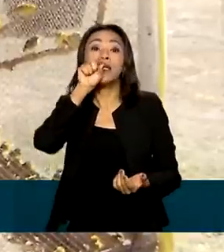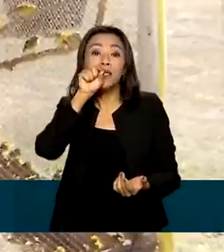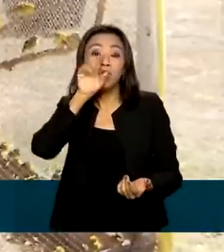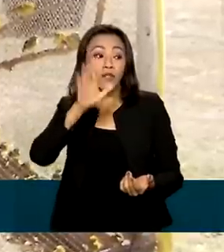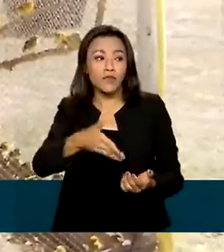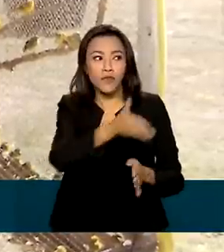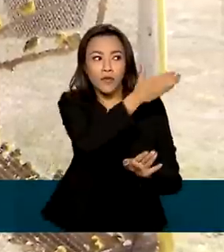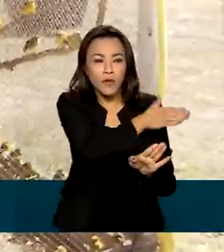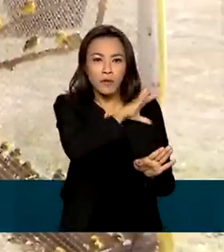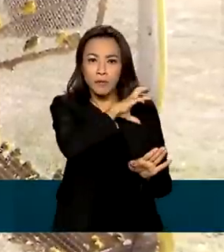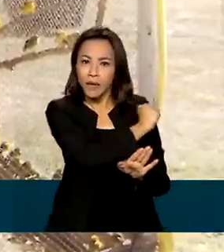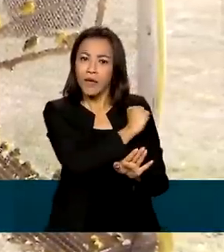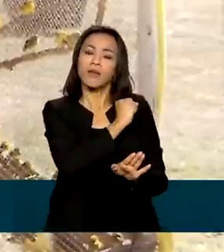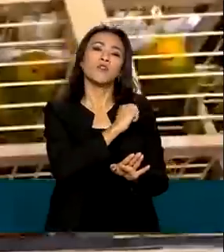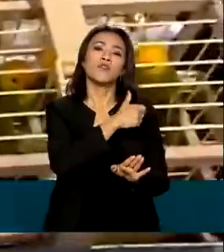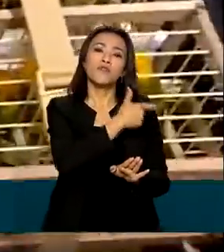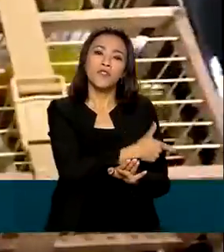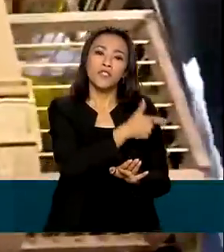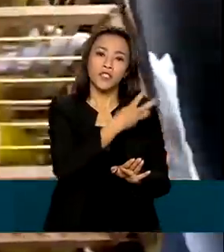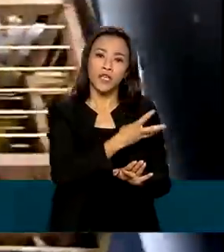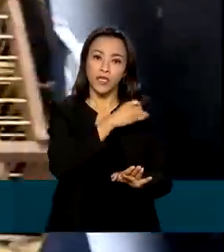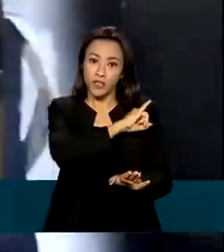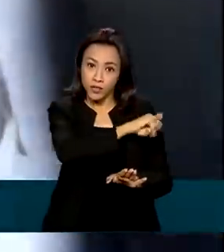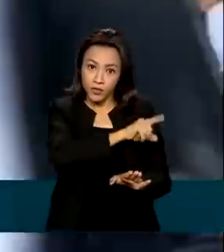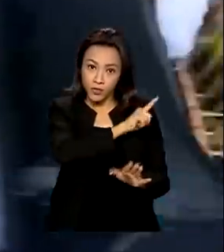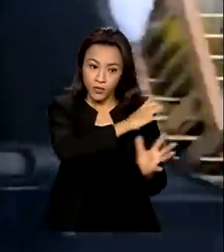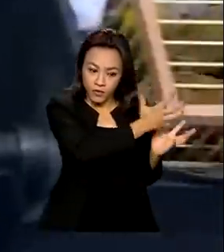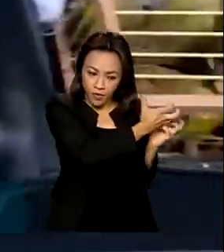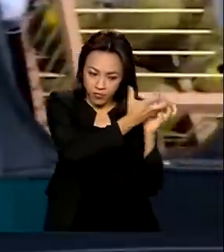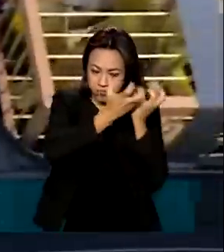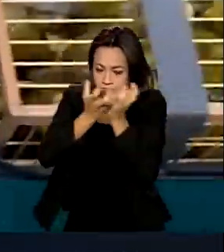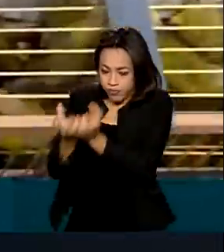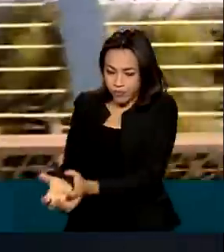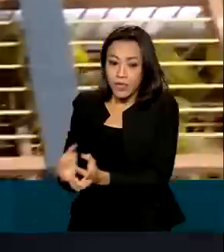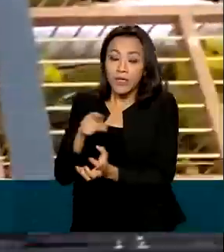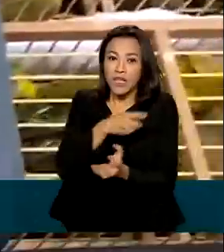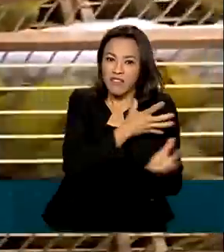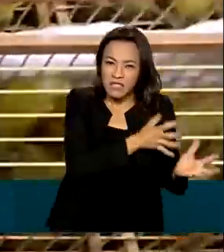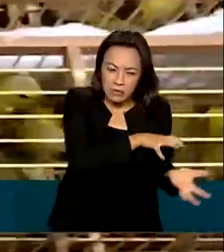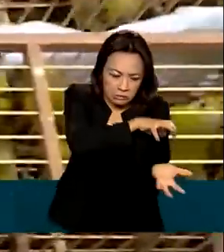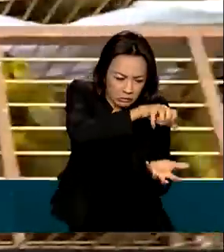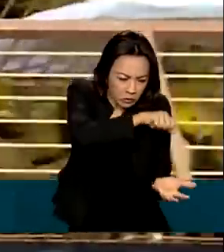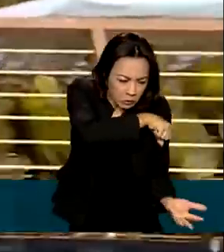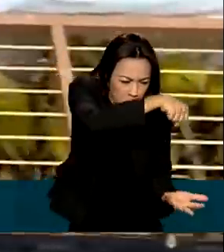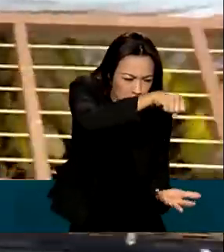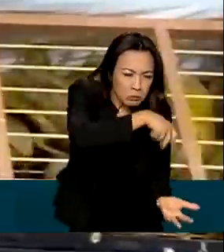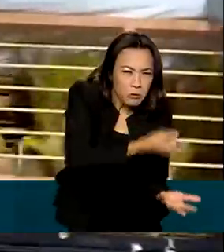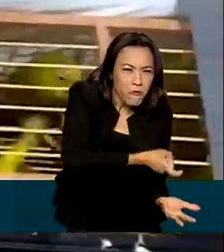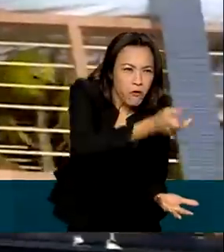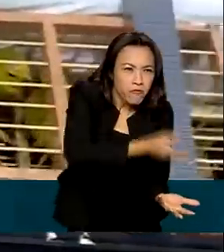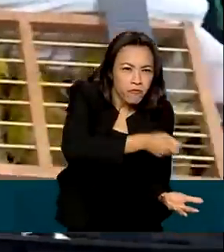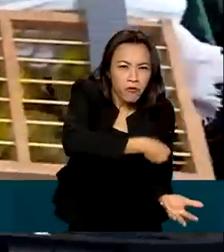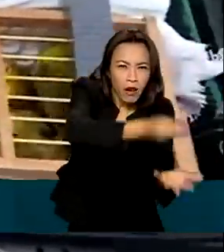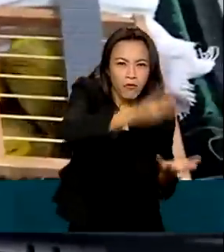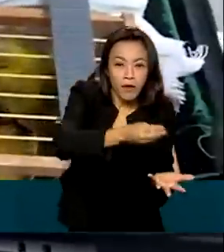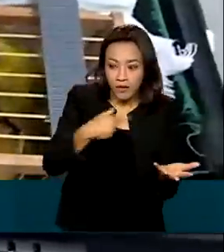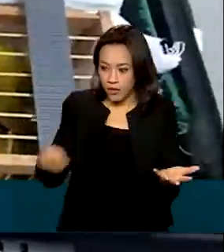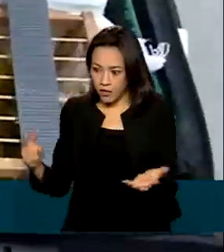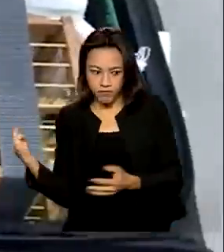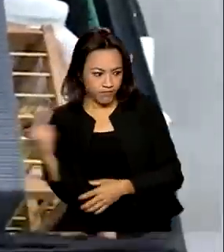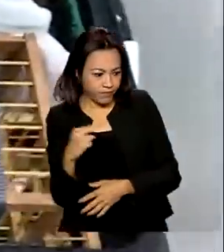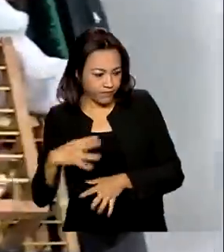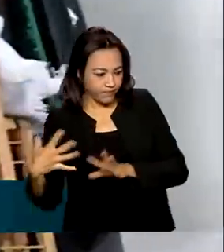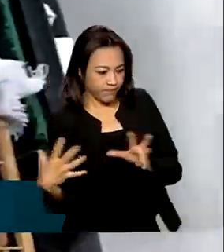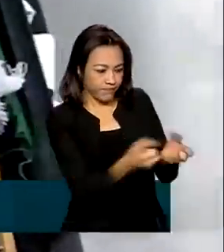apreendidos no dia vinte e três de Julho os animais estavam sendo transportados em malas de uso comum e foram resgatados